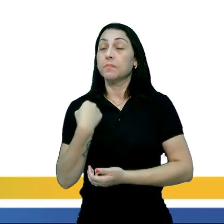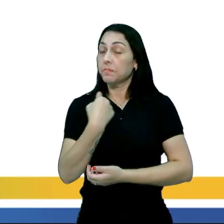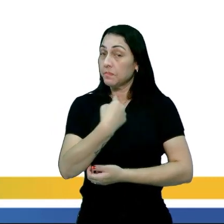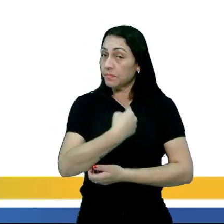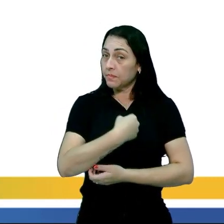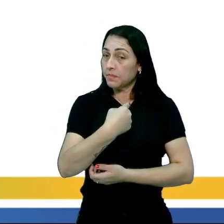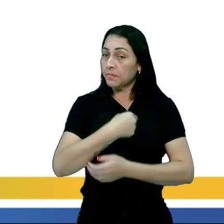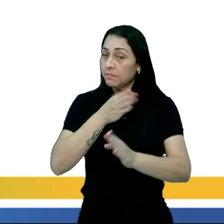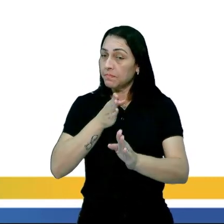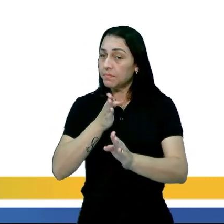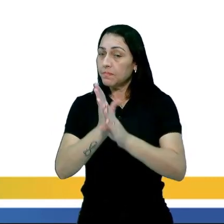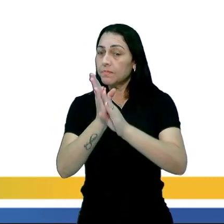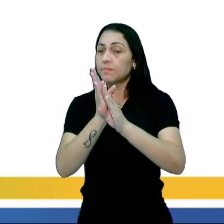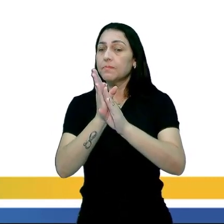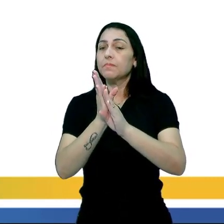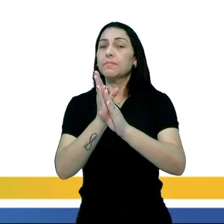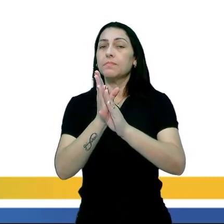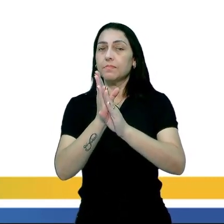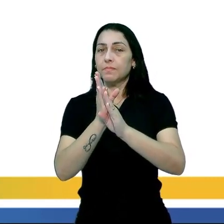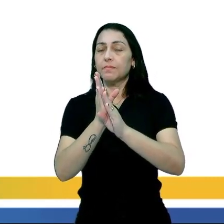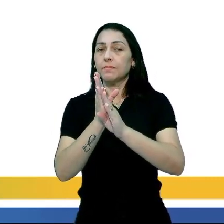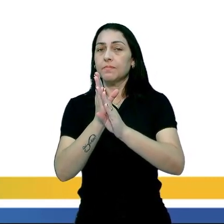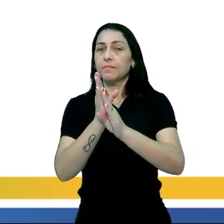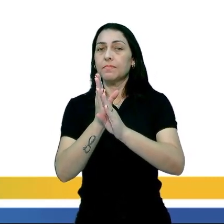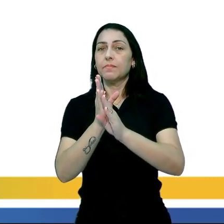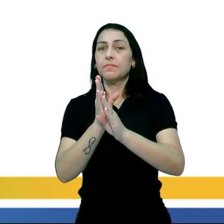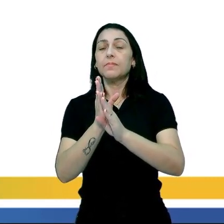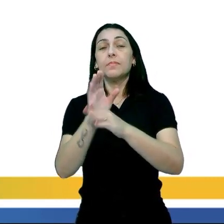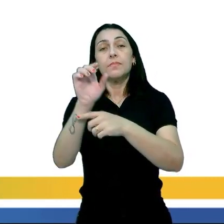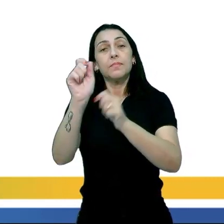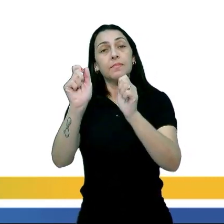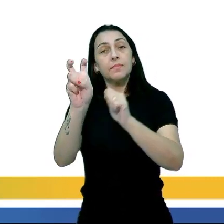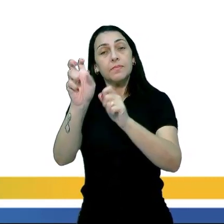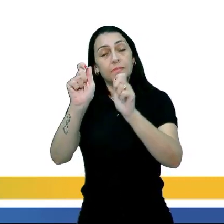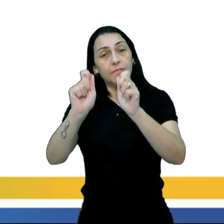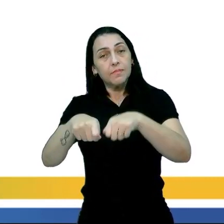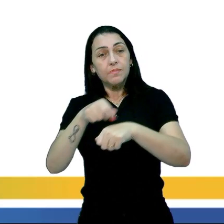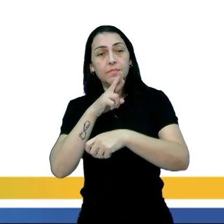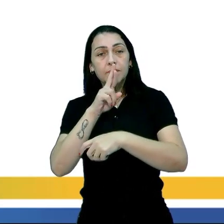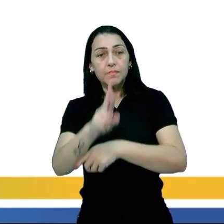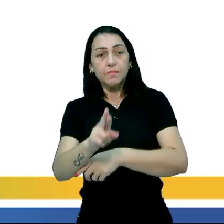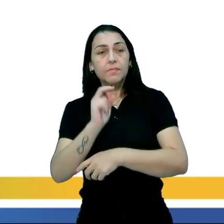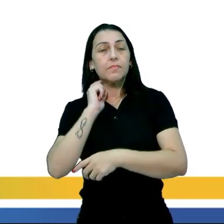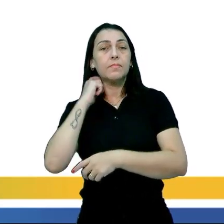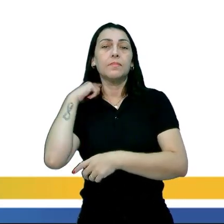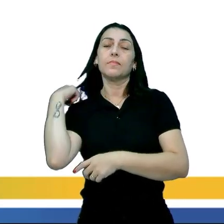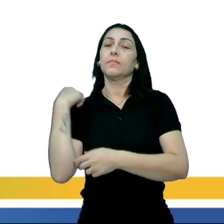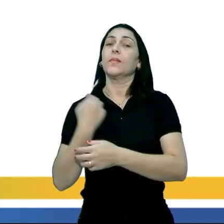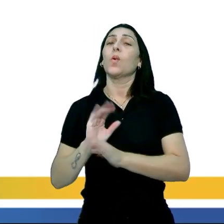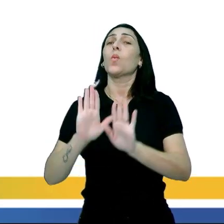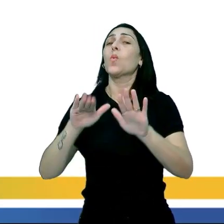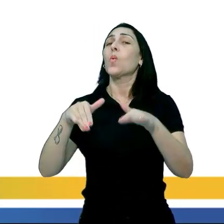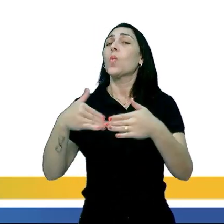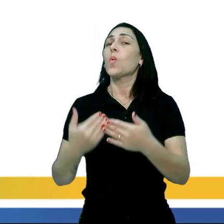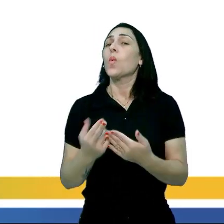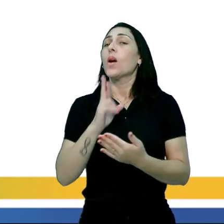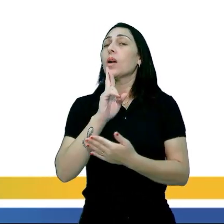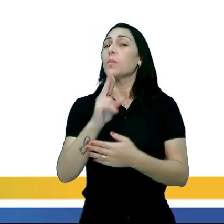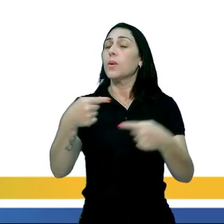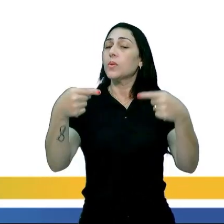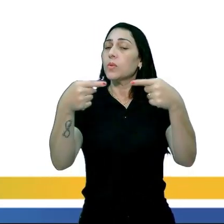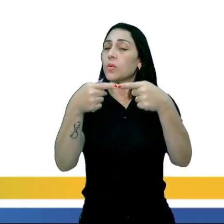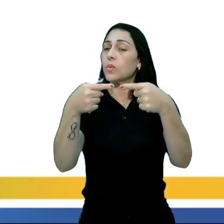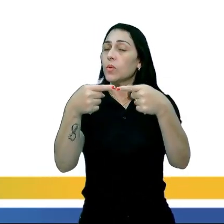vamos identificar das 5 possibilidades de resposta, qual é aquela que